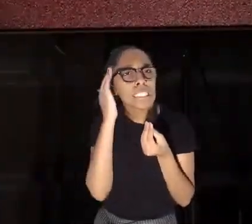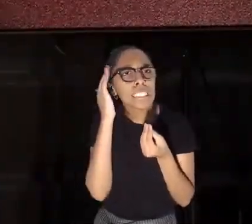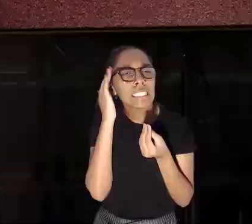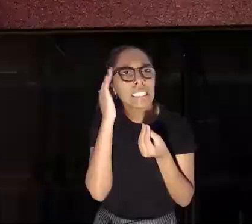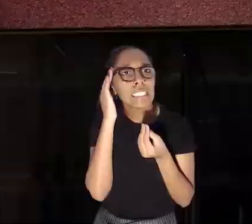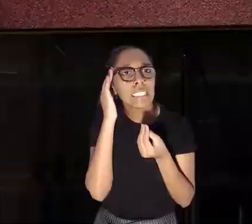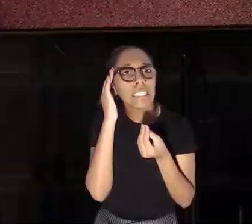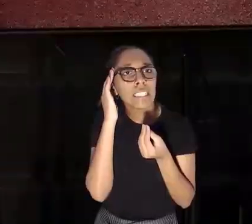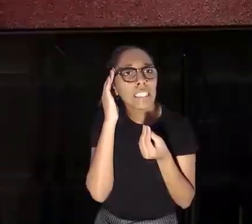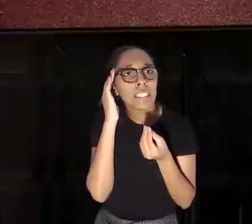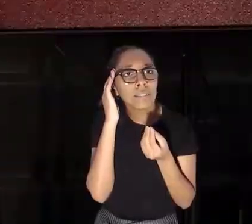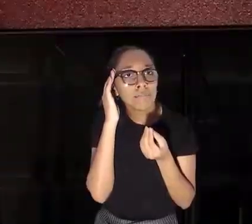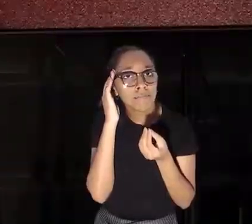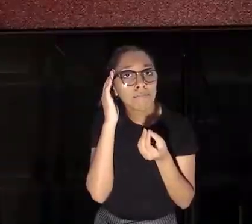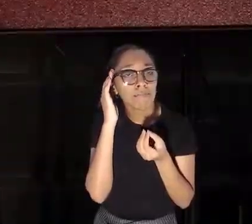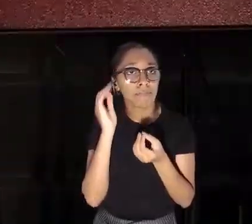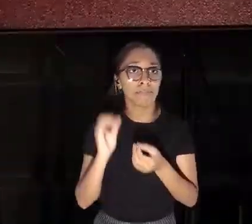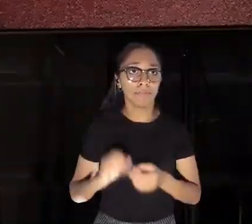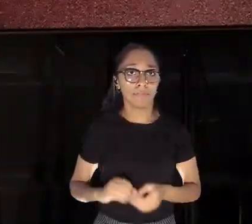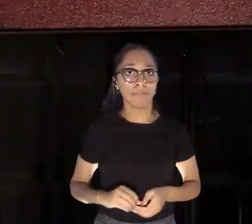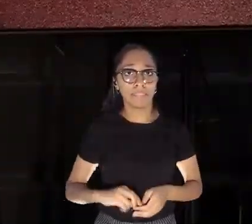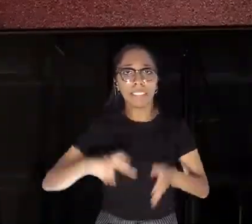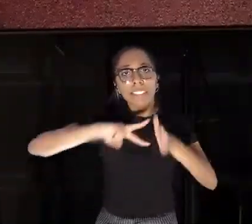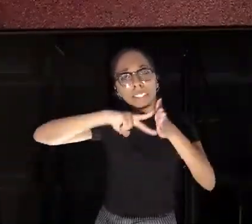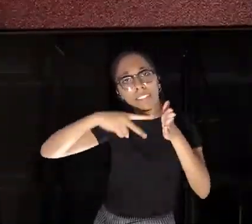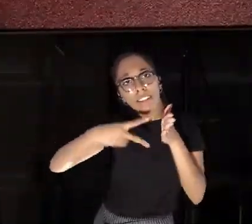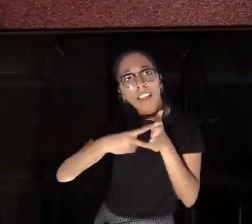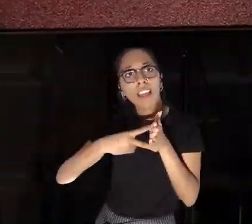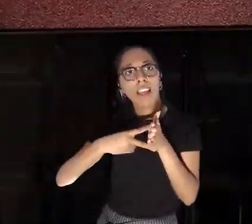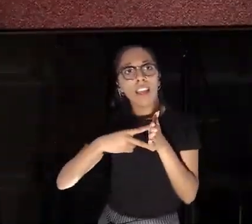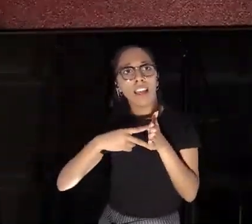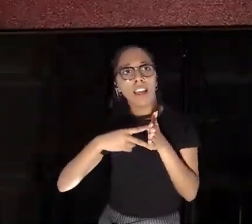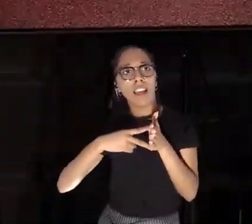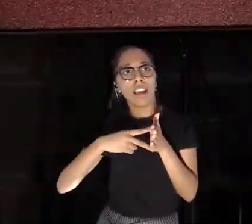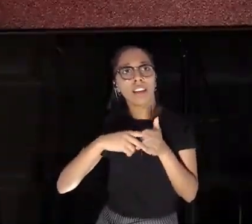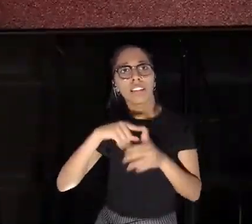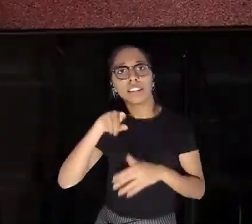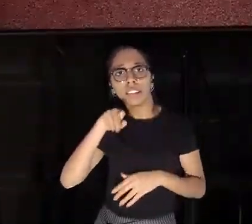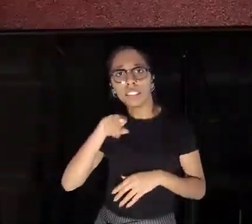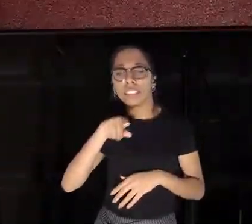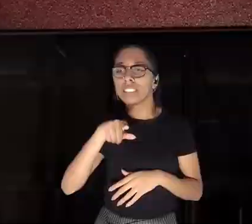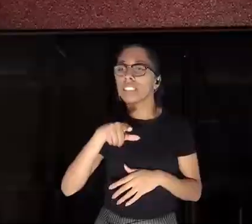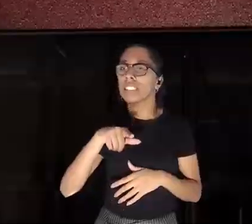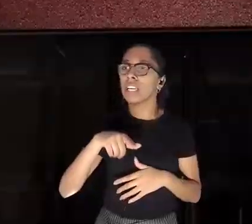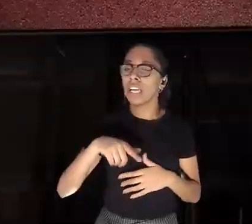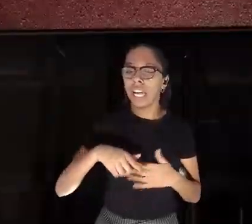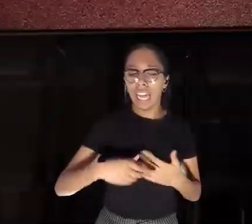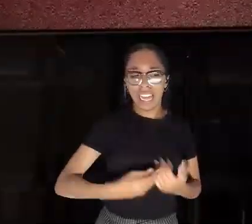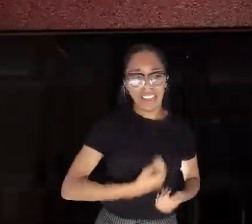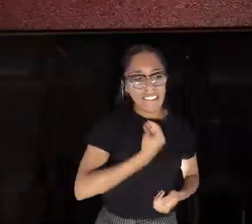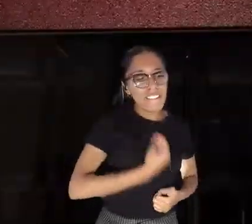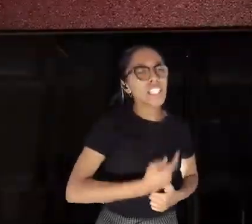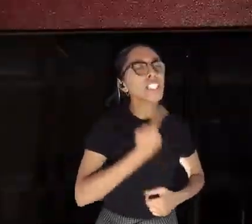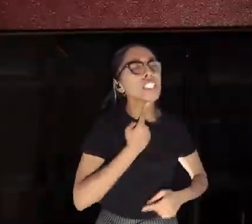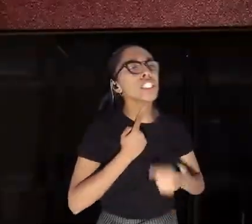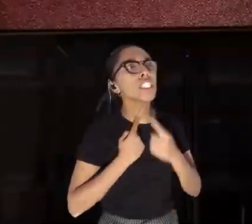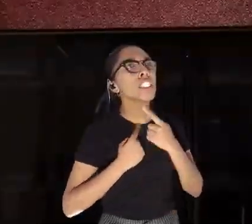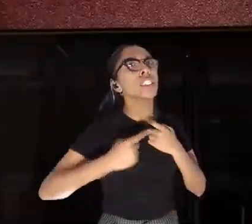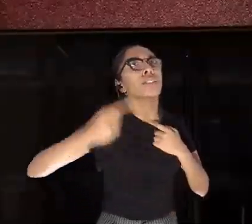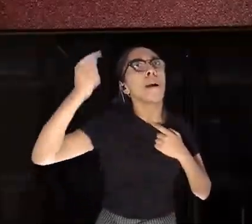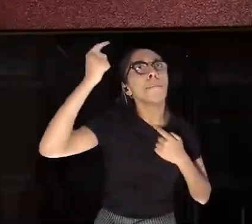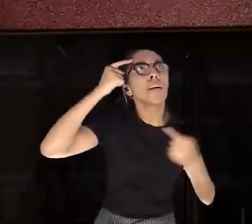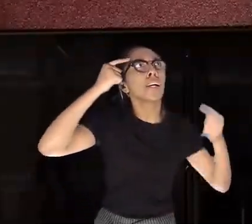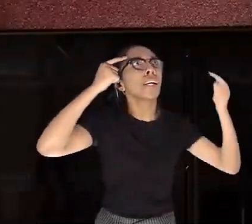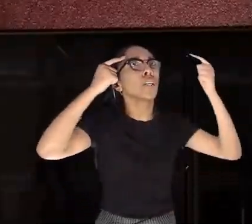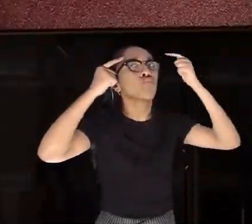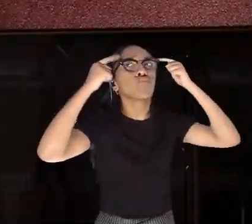quando eu peguei uma cruz maravilhosa, bem madeirona, porque o meu Jesus não está mais lá. E eu peguei a minha carne, o meu desejo, o meu pensamento ruim,